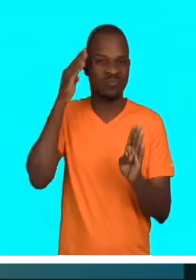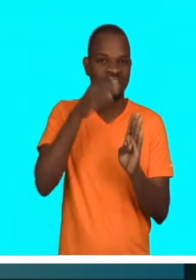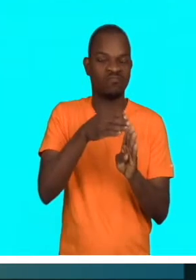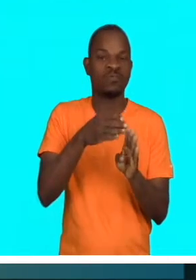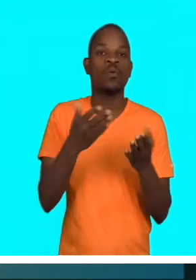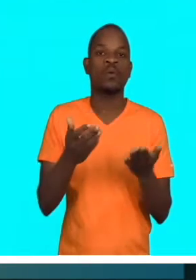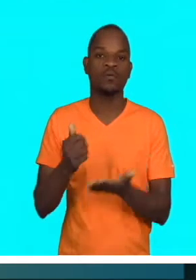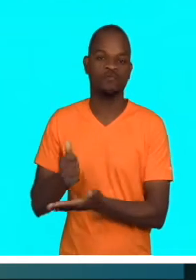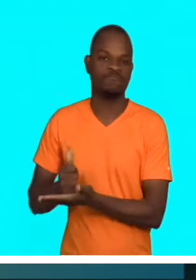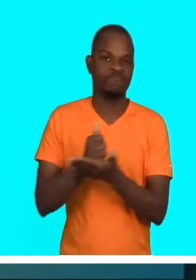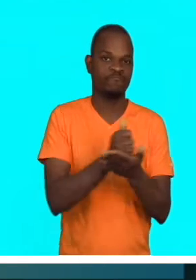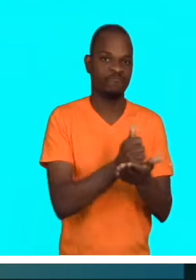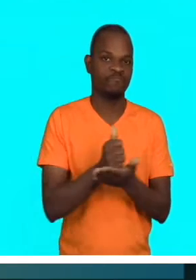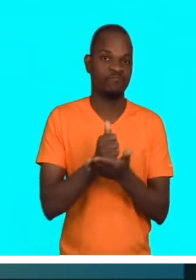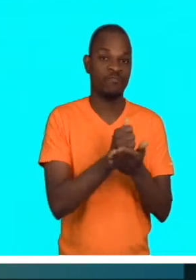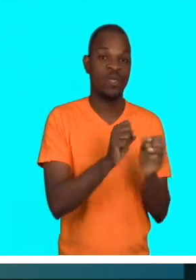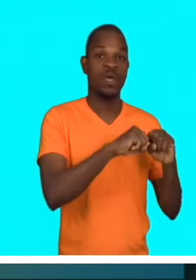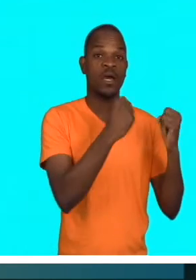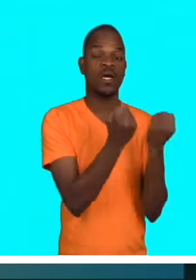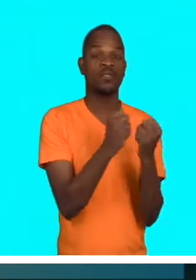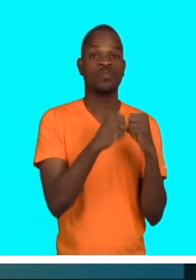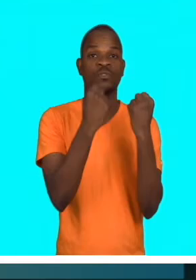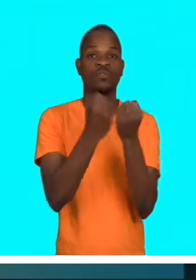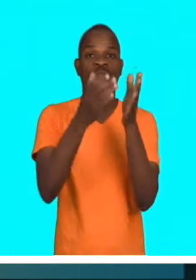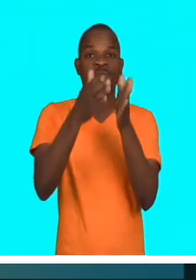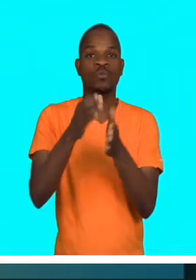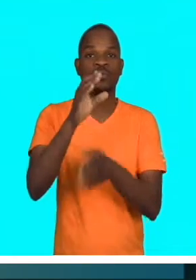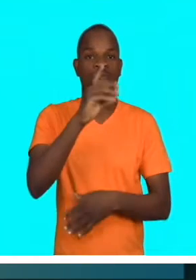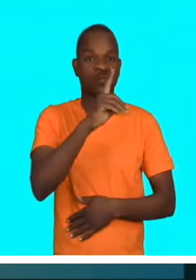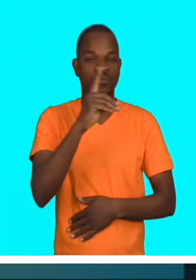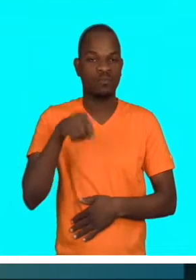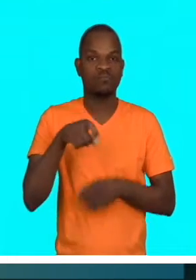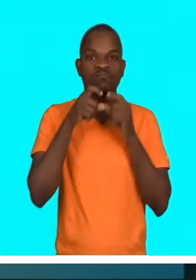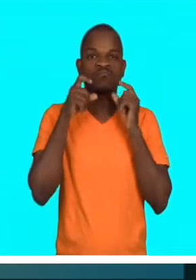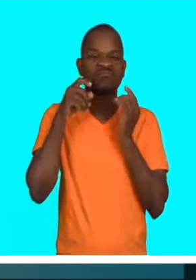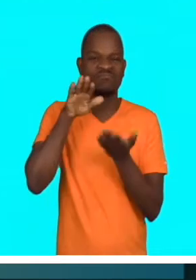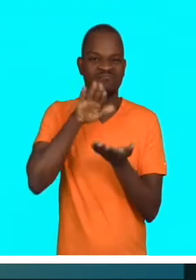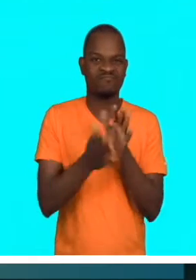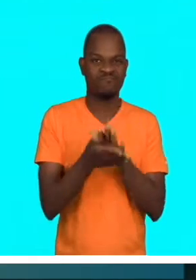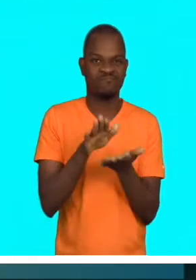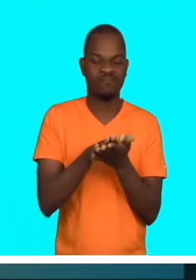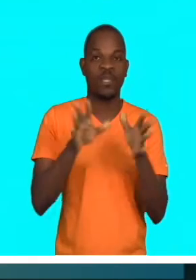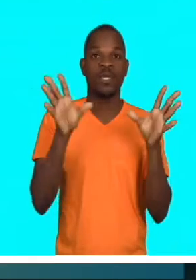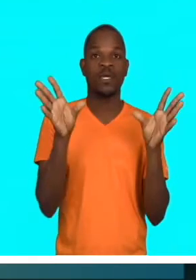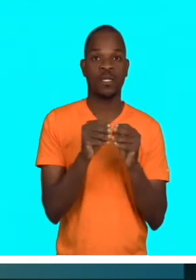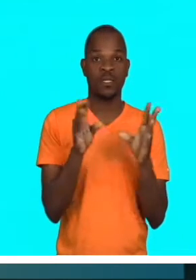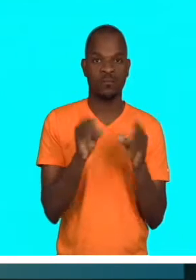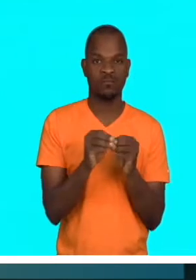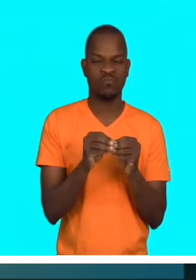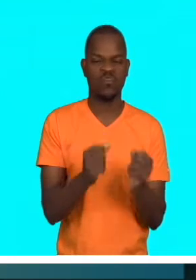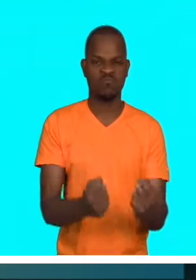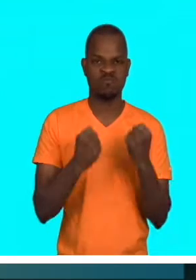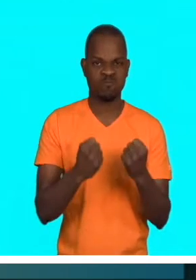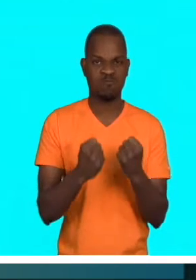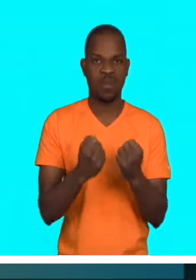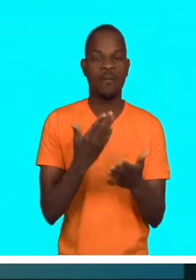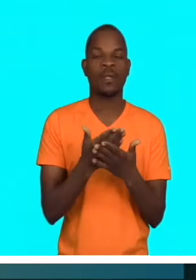nosso objetivo é apoiar as associações de pessoas com deficiência de Moçambique a produzir um relatório